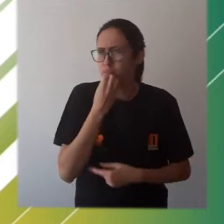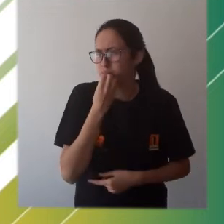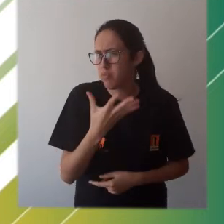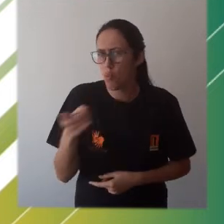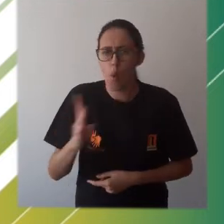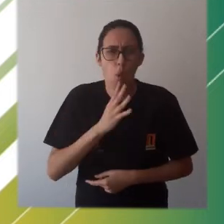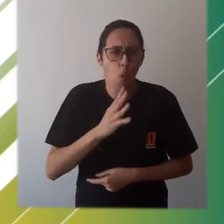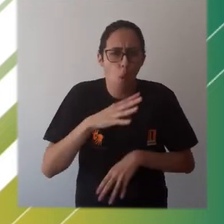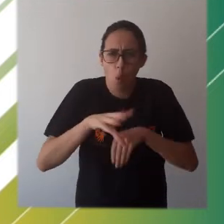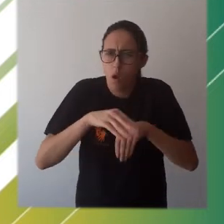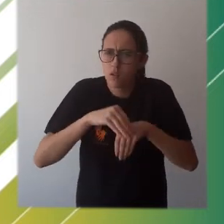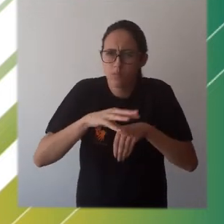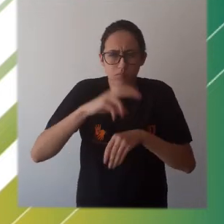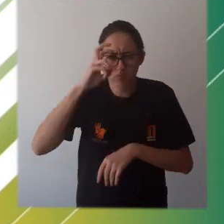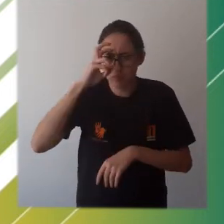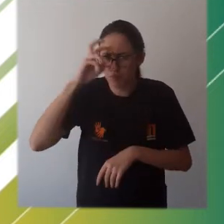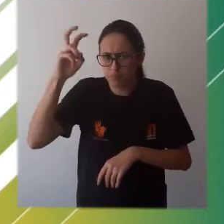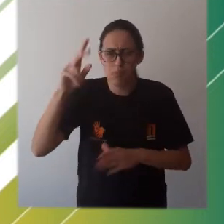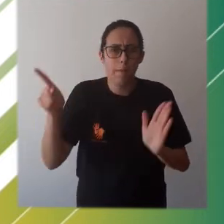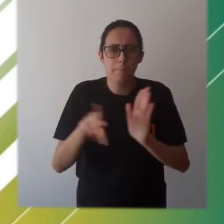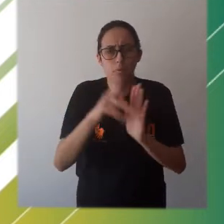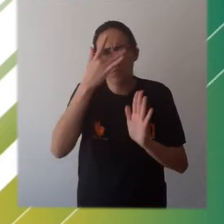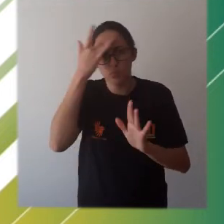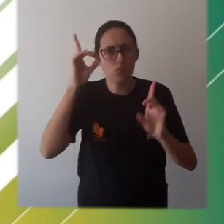unanimidade em relação ao conhecimento do paradesporto, com